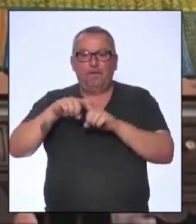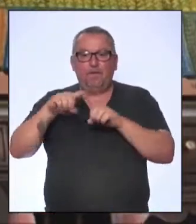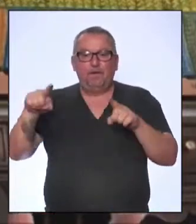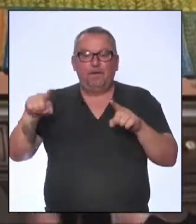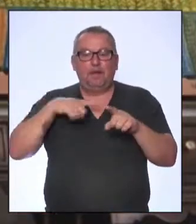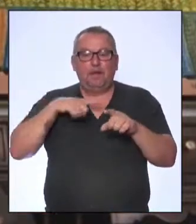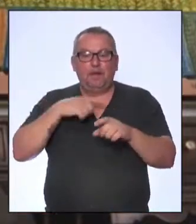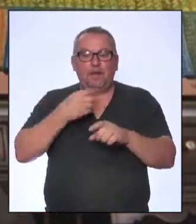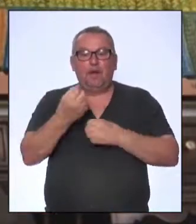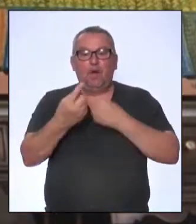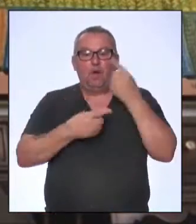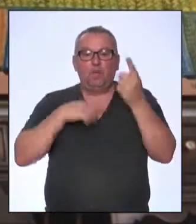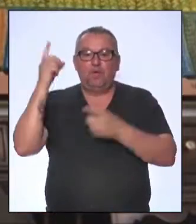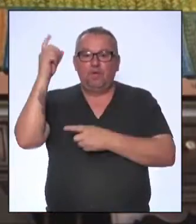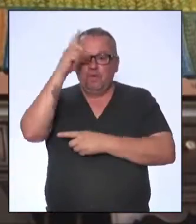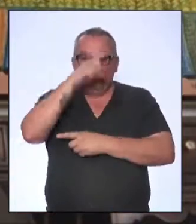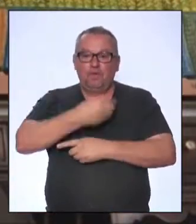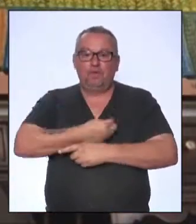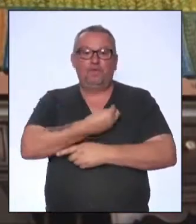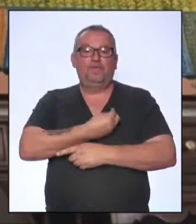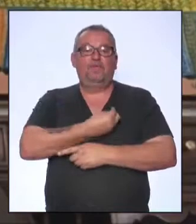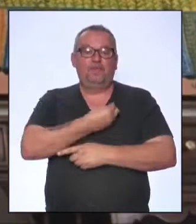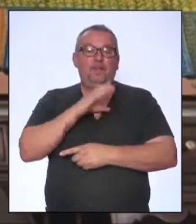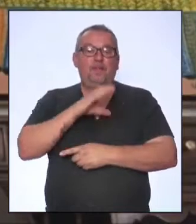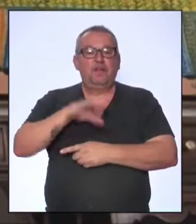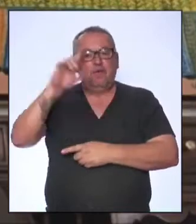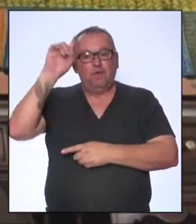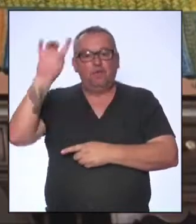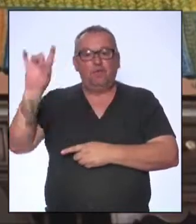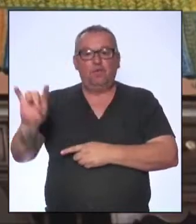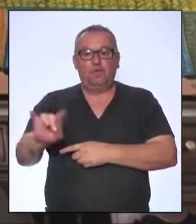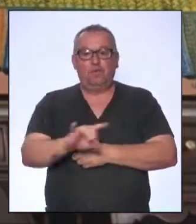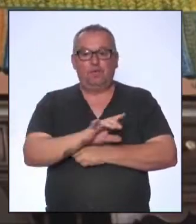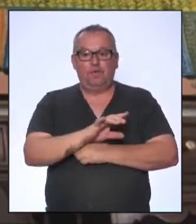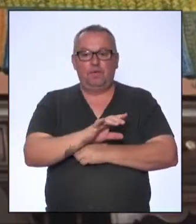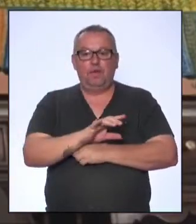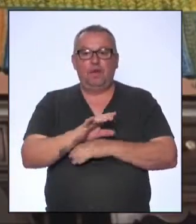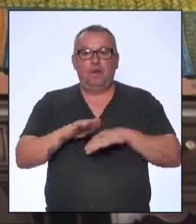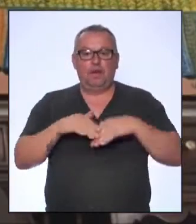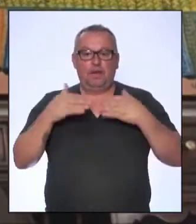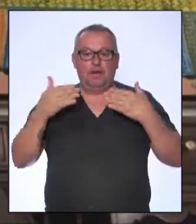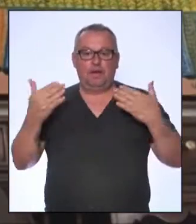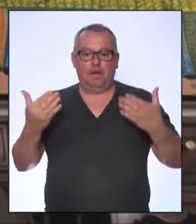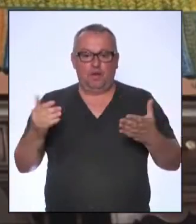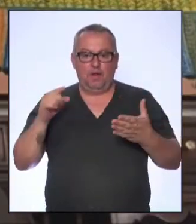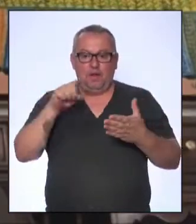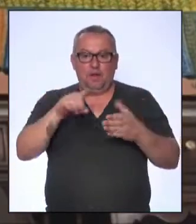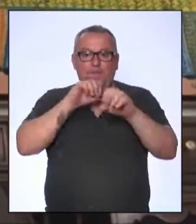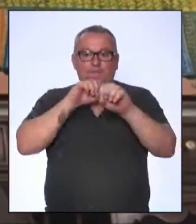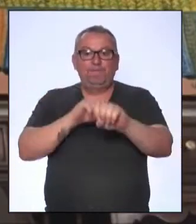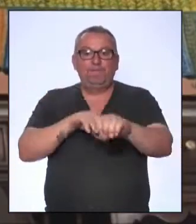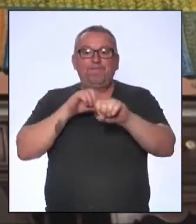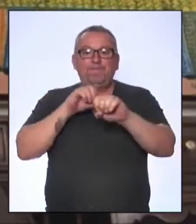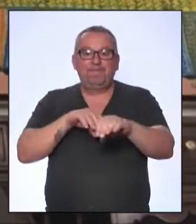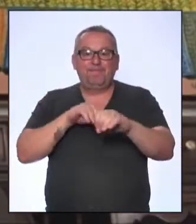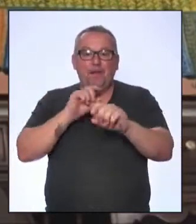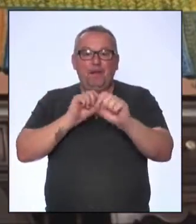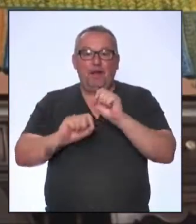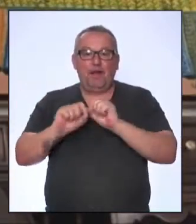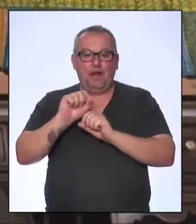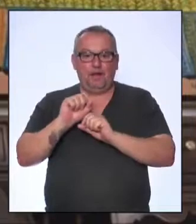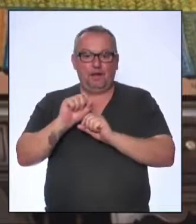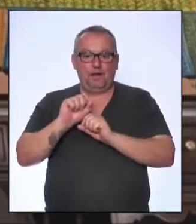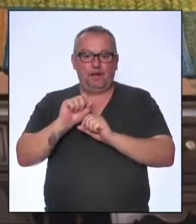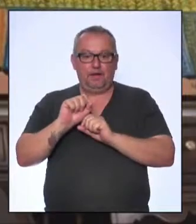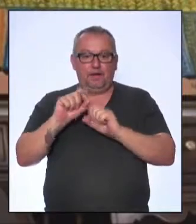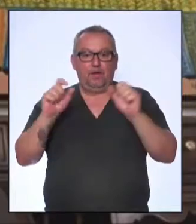algumas dificuldades de viver isso no nosso dia a dia. Então, essa educação é aquela